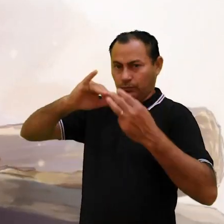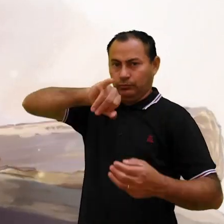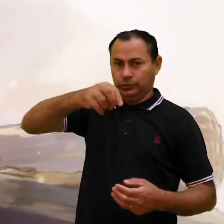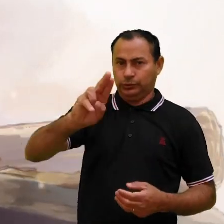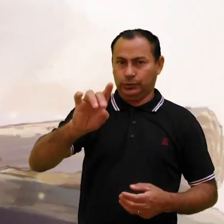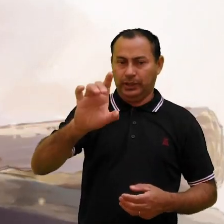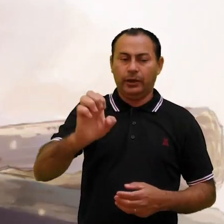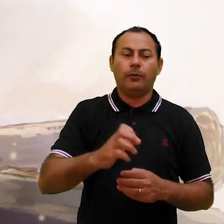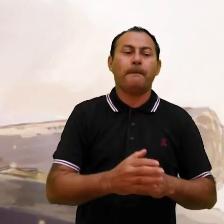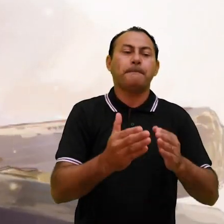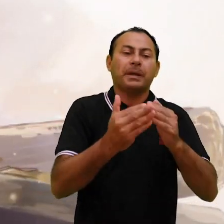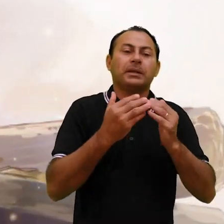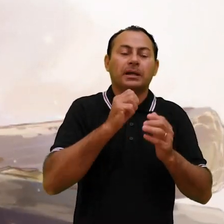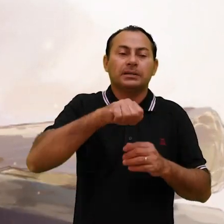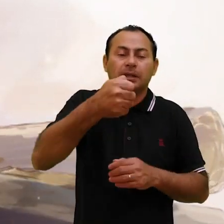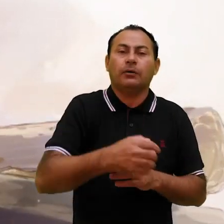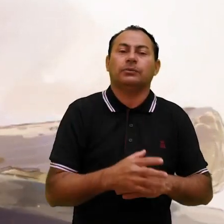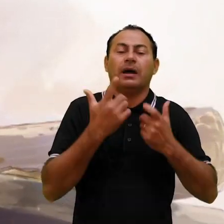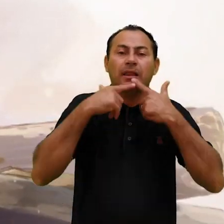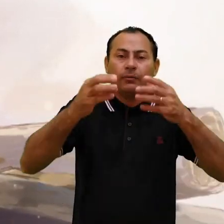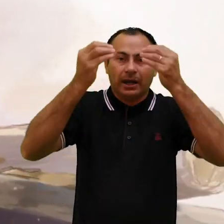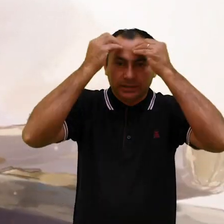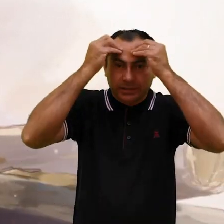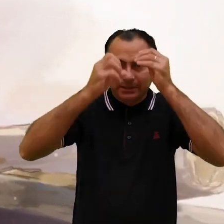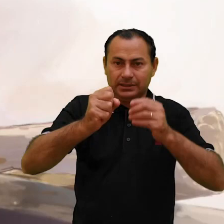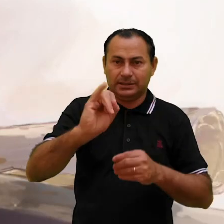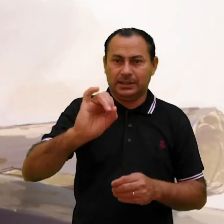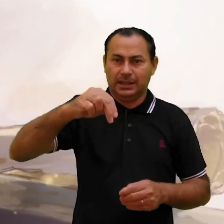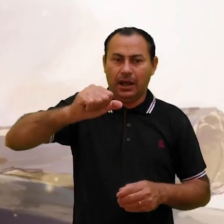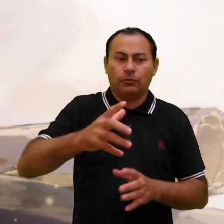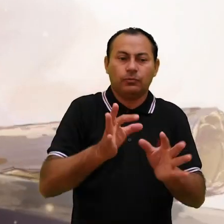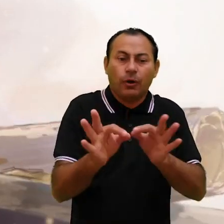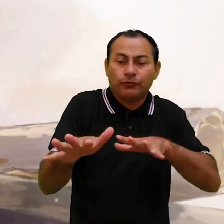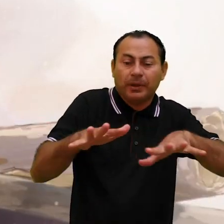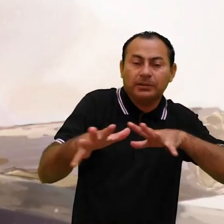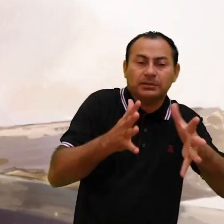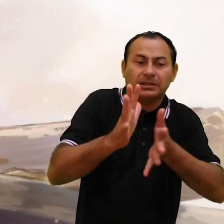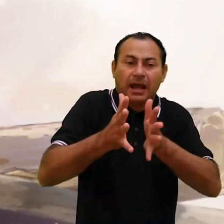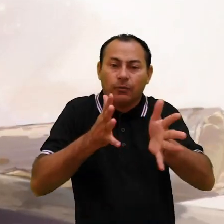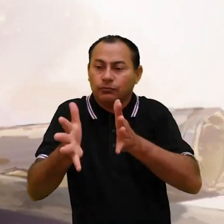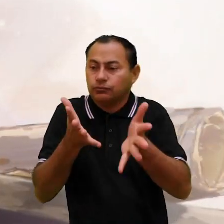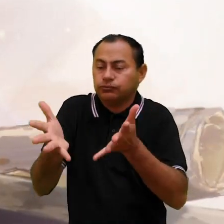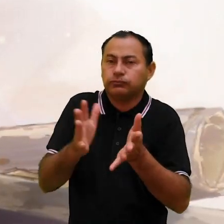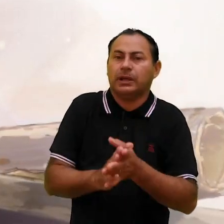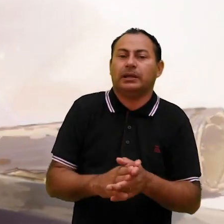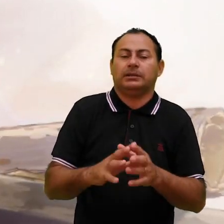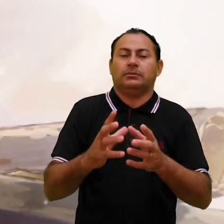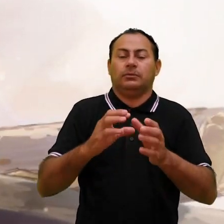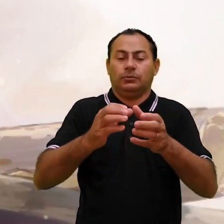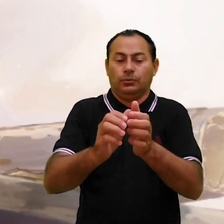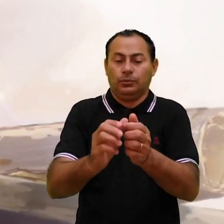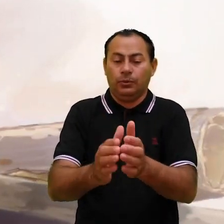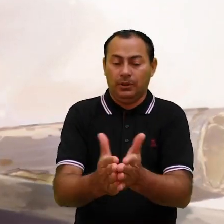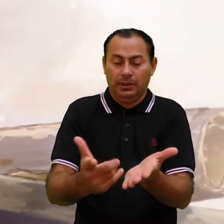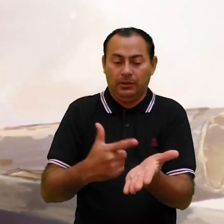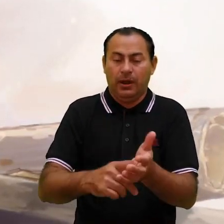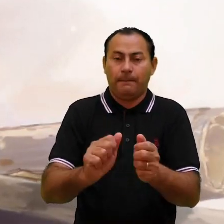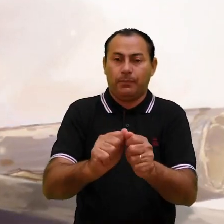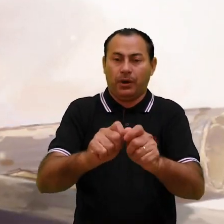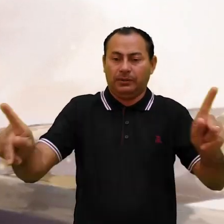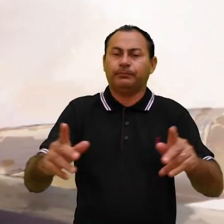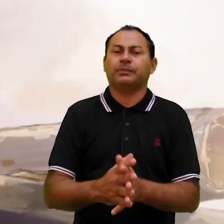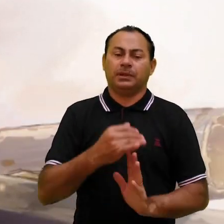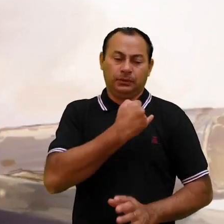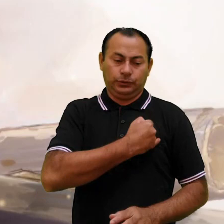uma linguagem de sinais muito bonita. E no livro do Apocalipse temos uma compreensão melhor dessa linguagem. João